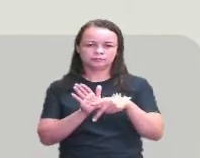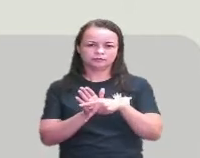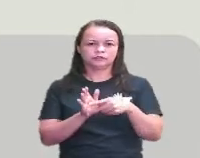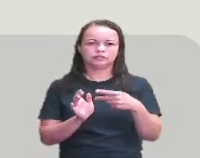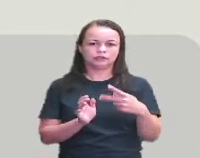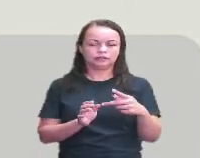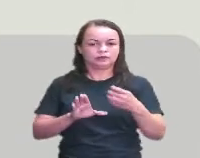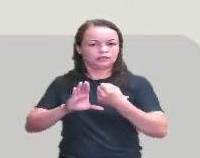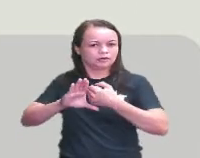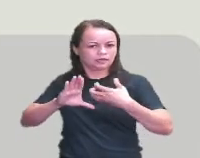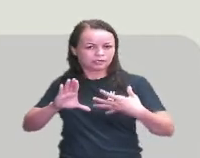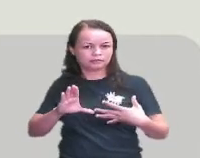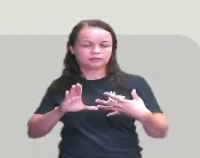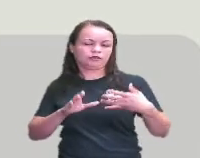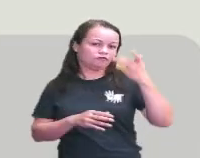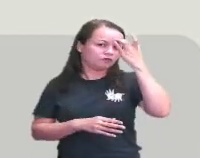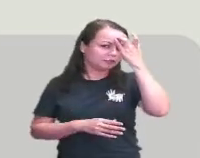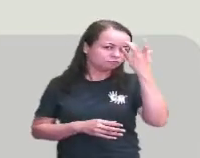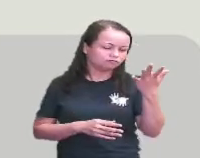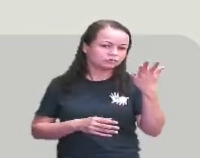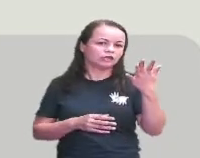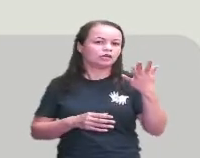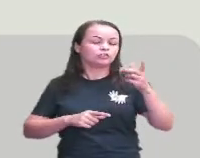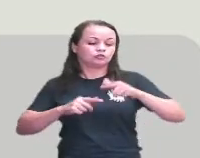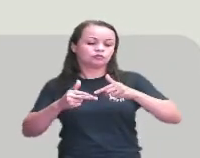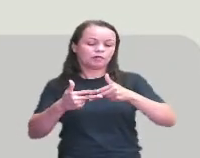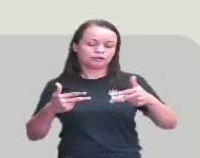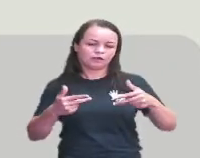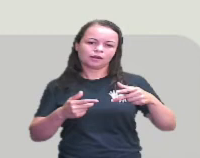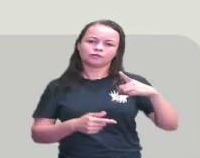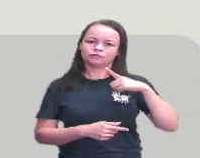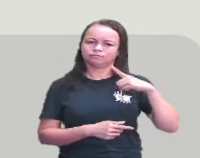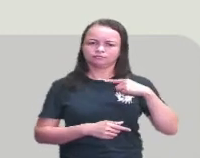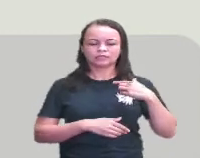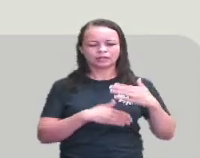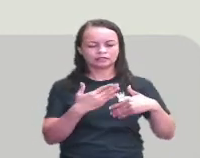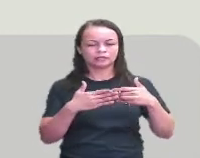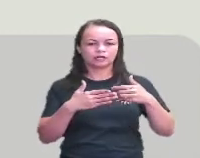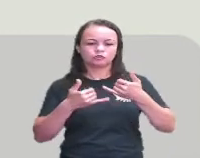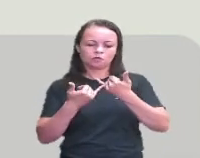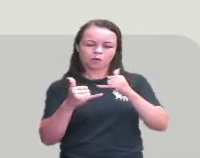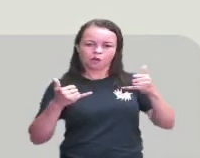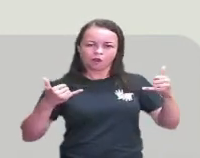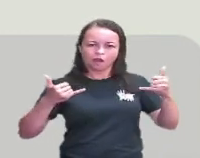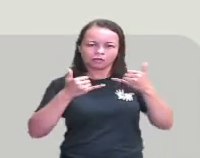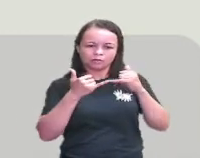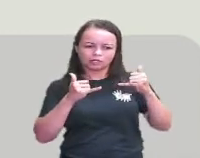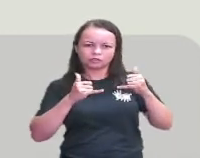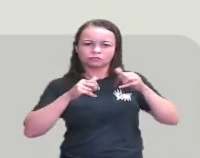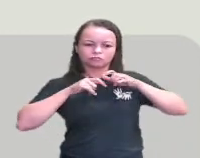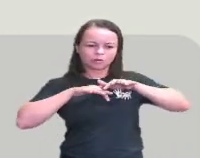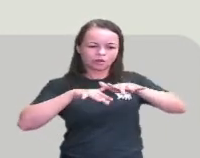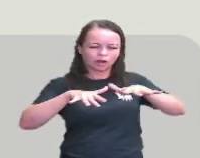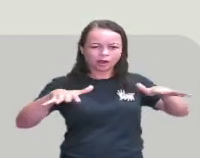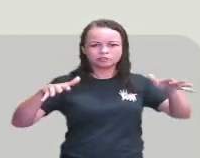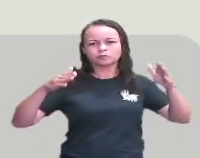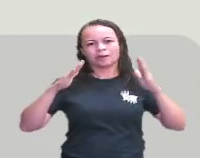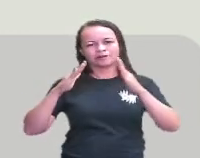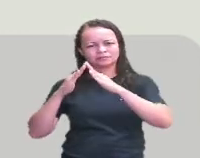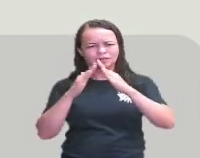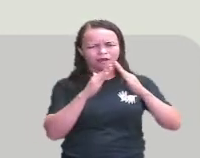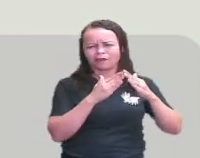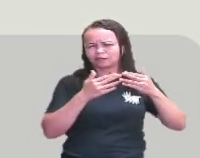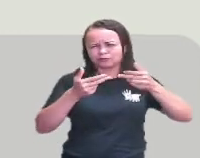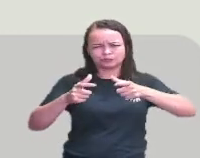que caracteriza a facilidade que os materiais possuem de transportar carga elétrica. Quando um